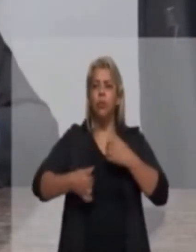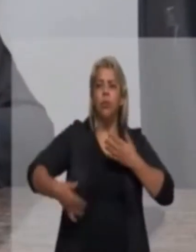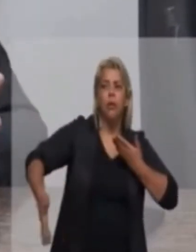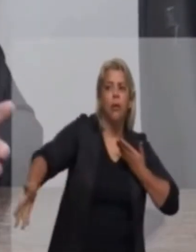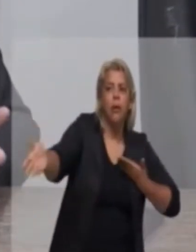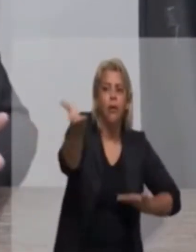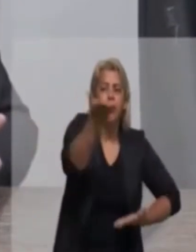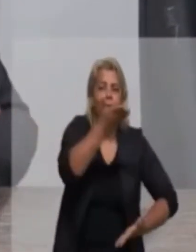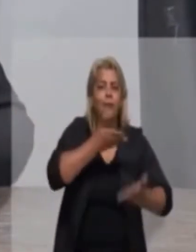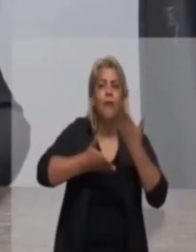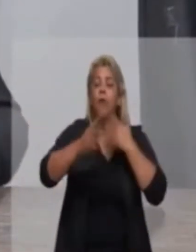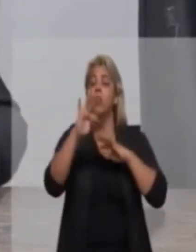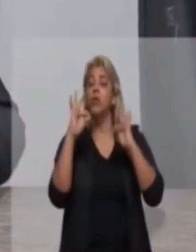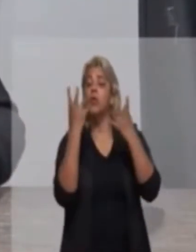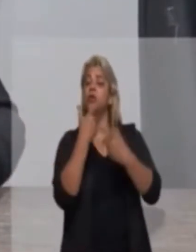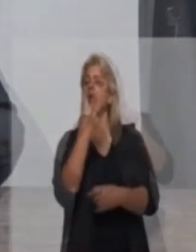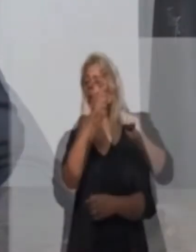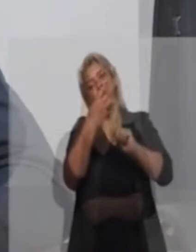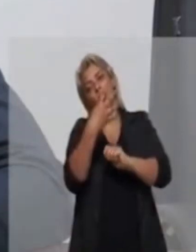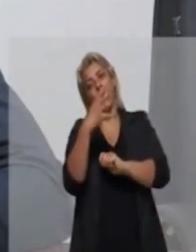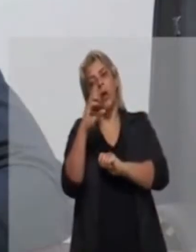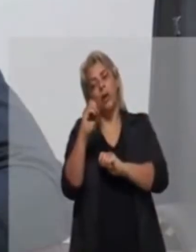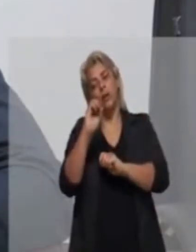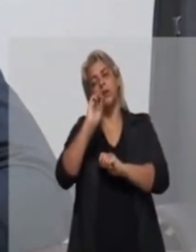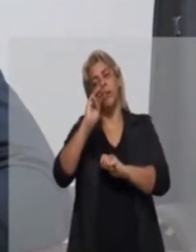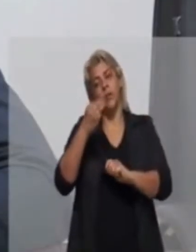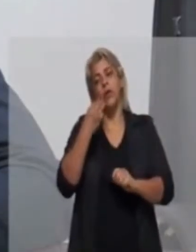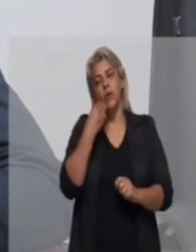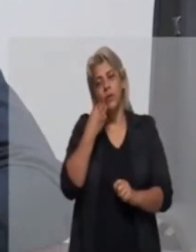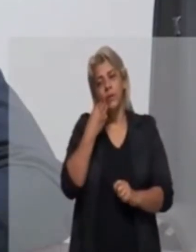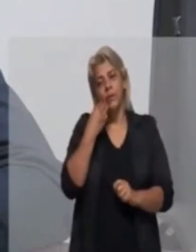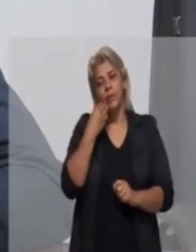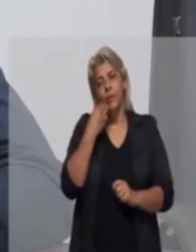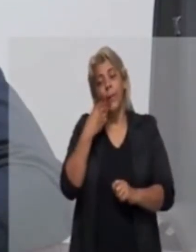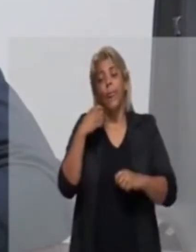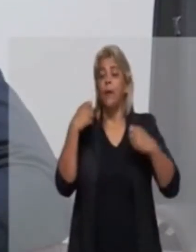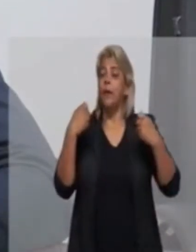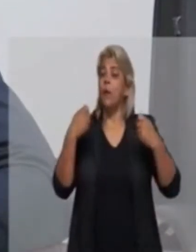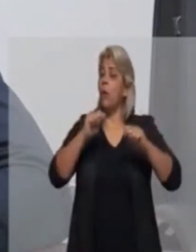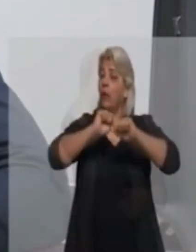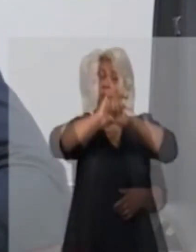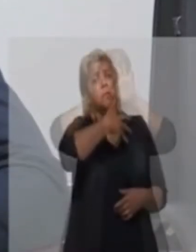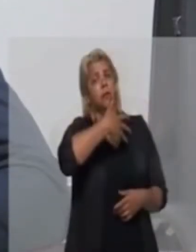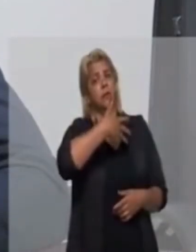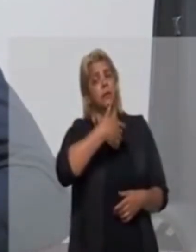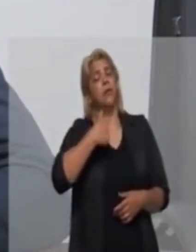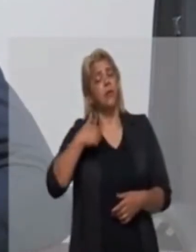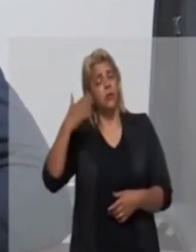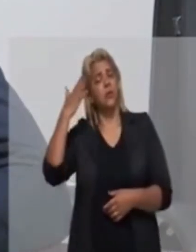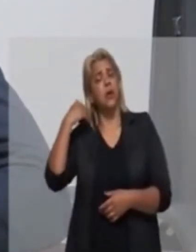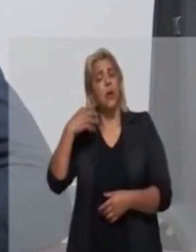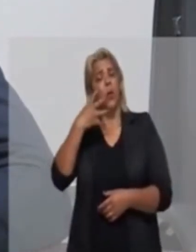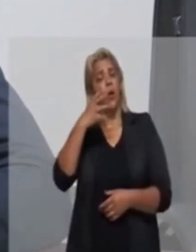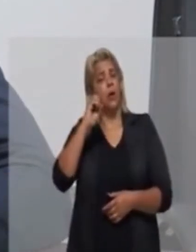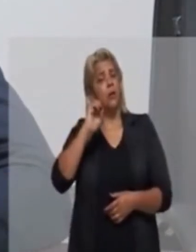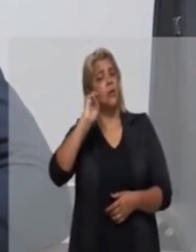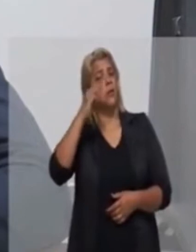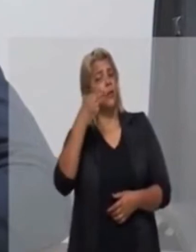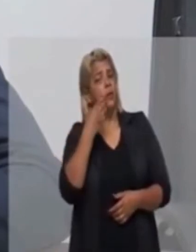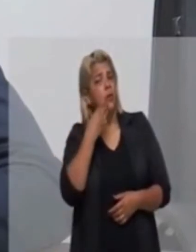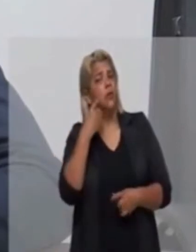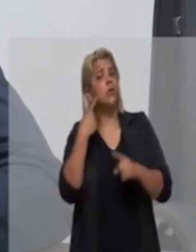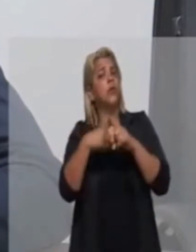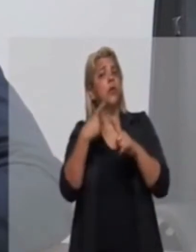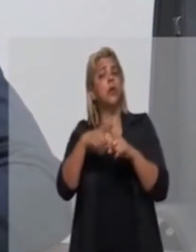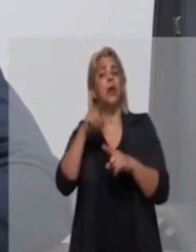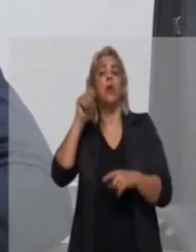estes 40 milhões que a cidade de Ourinhos ganhou 40 milhões então não quer dizer que a Fapi arrecadou 40 milhões não foi por causa de